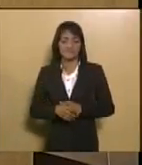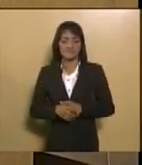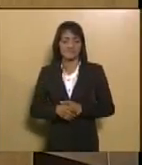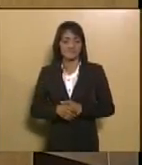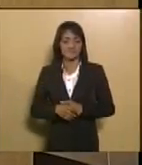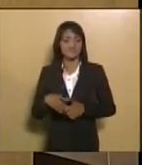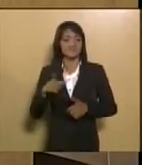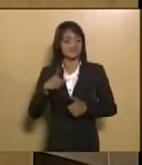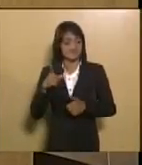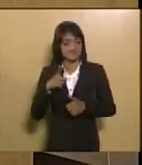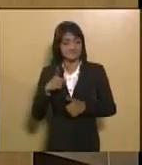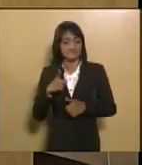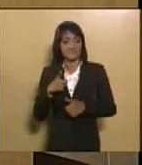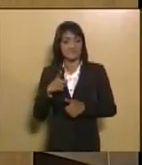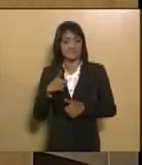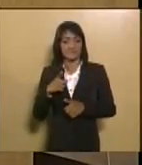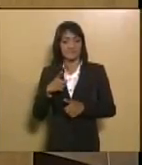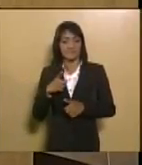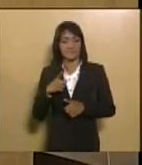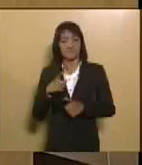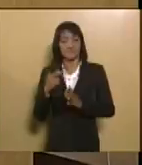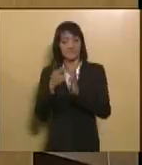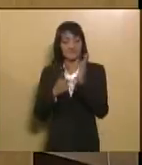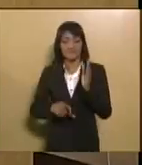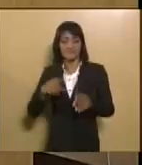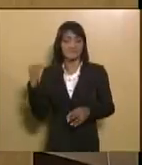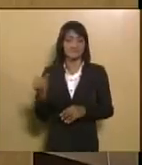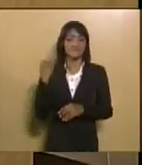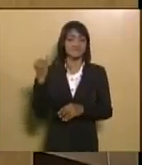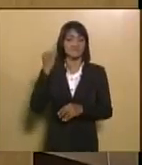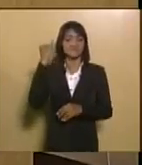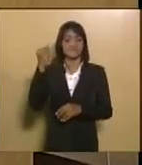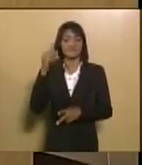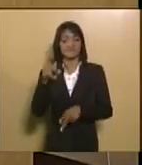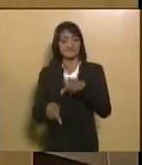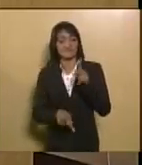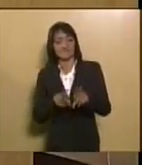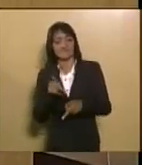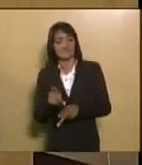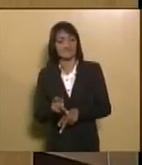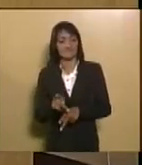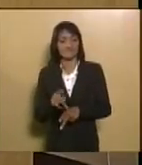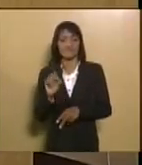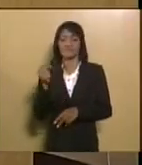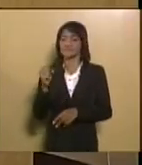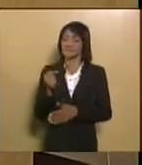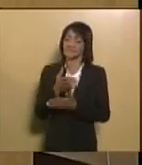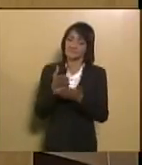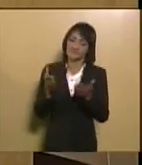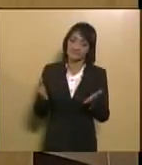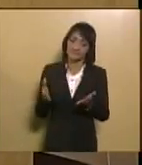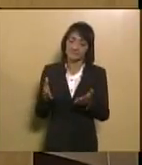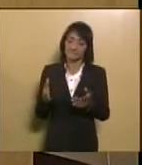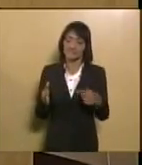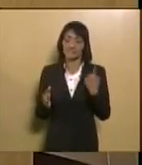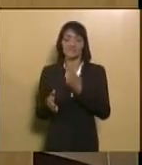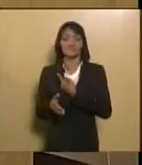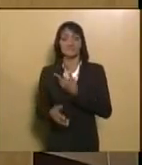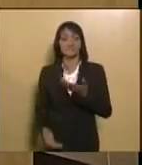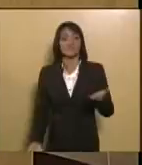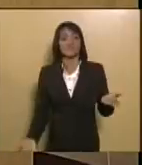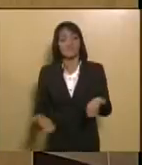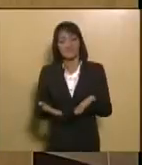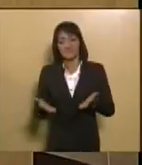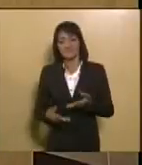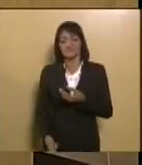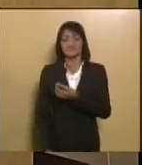com matérias importantes para o povo e para o Estado de Sergipe, já que nós estamos vivendo uma conjuntura